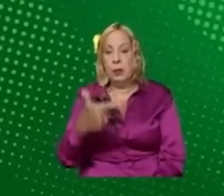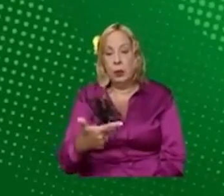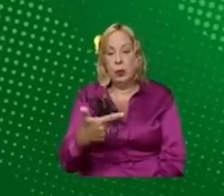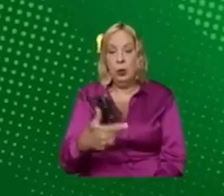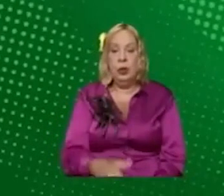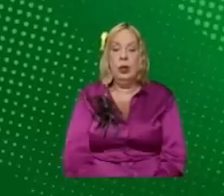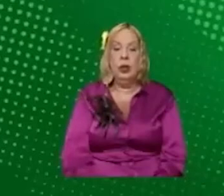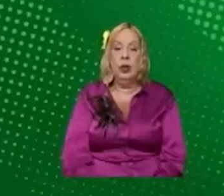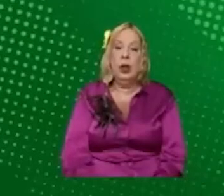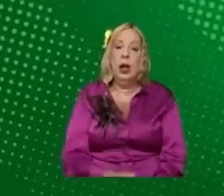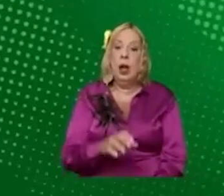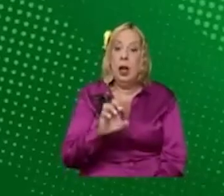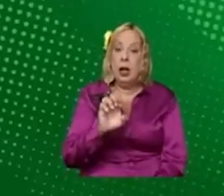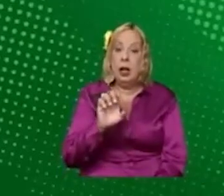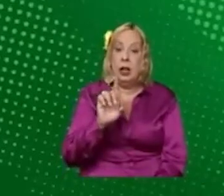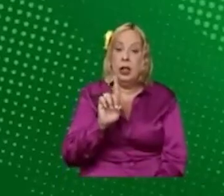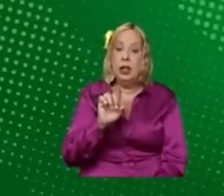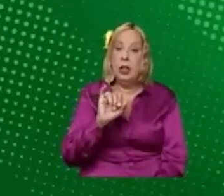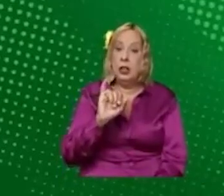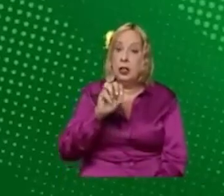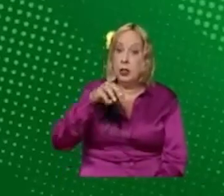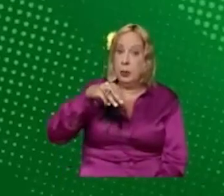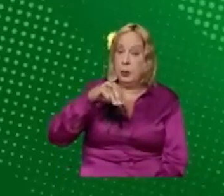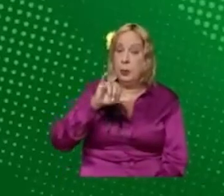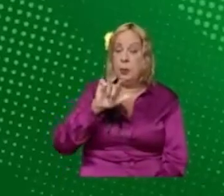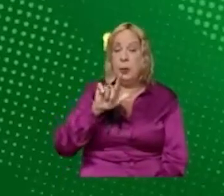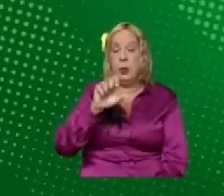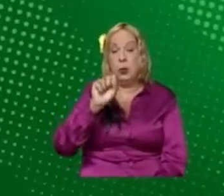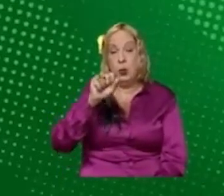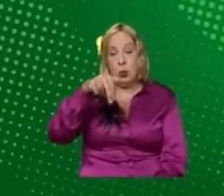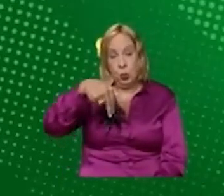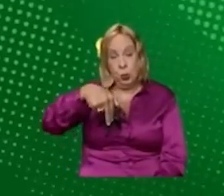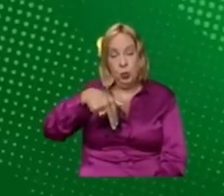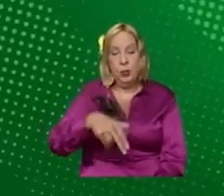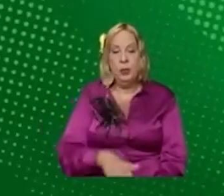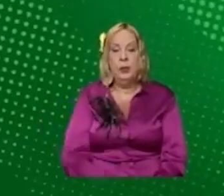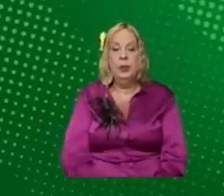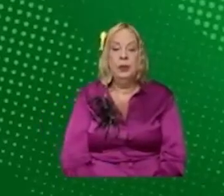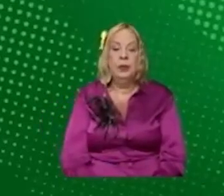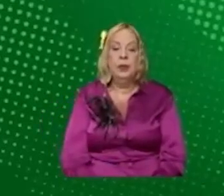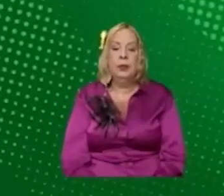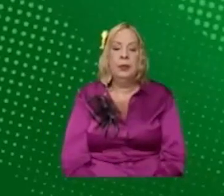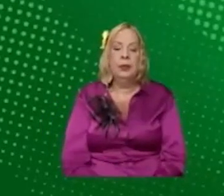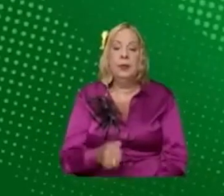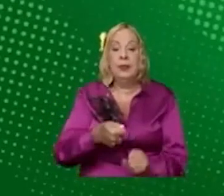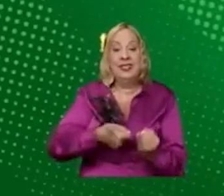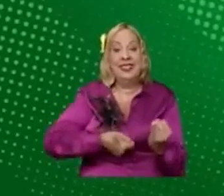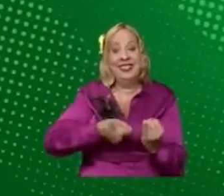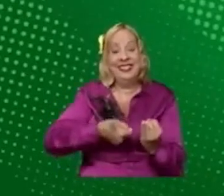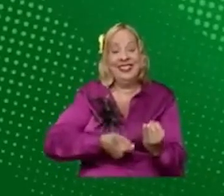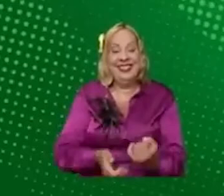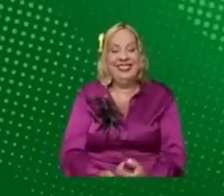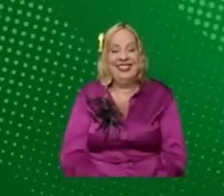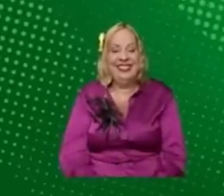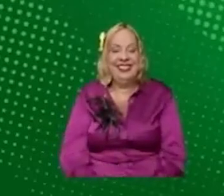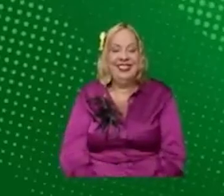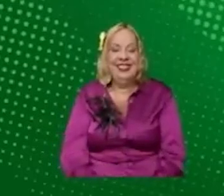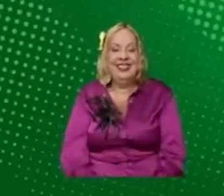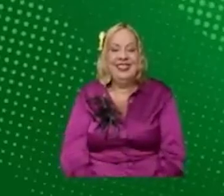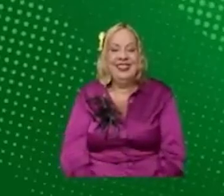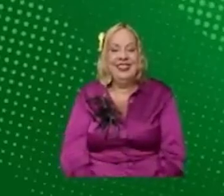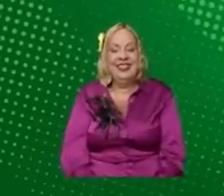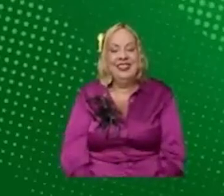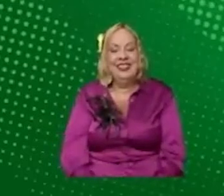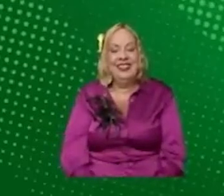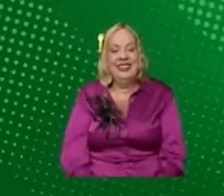602882, Edmilson de Lagarto, a Ivete. É pé quente, a regional é Itaporanga, parabéns!